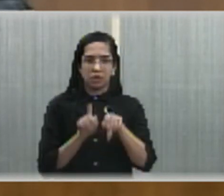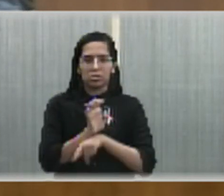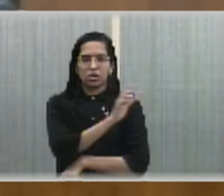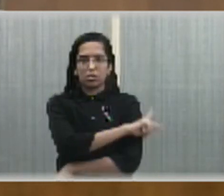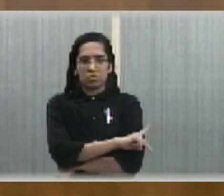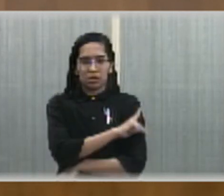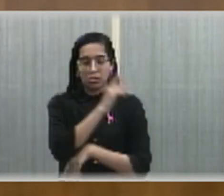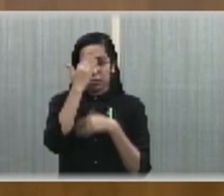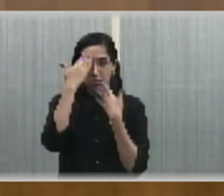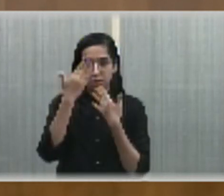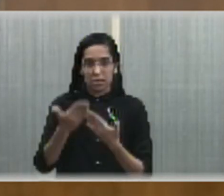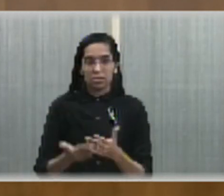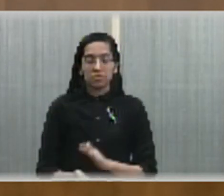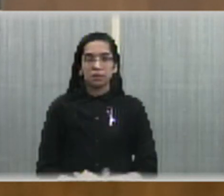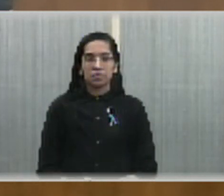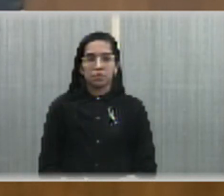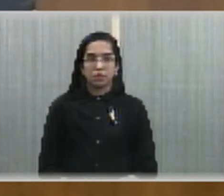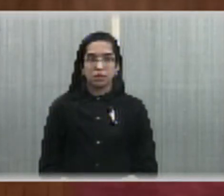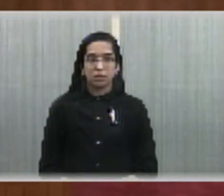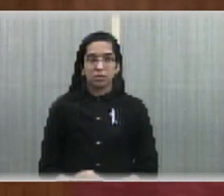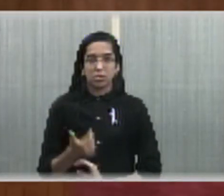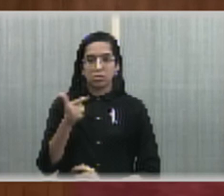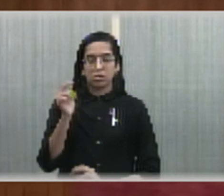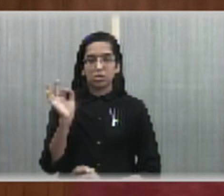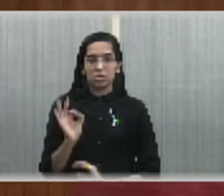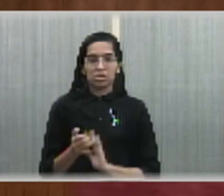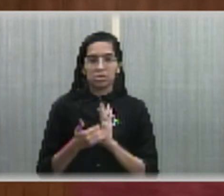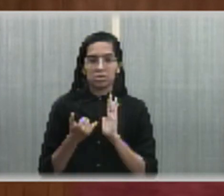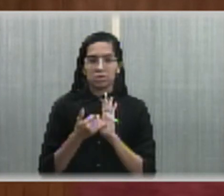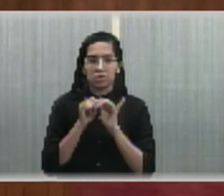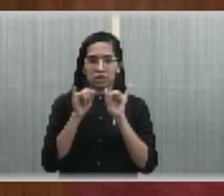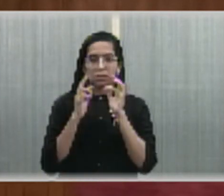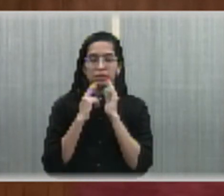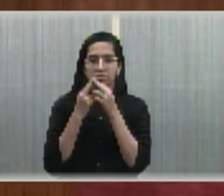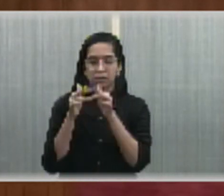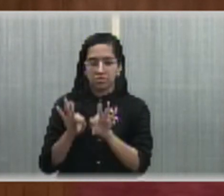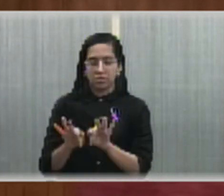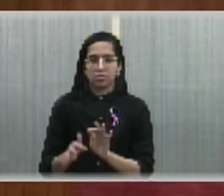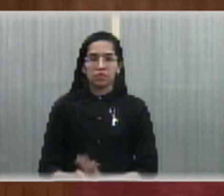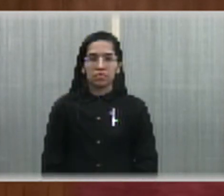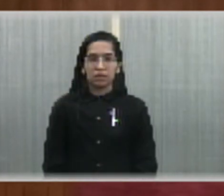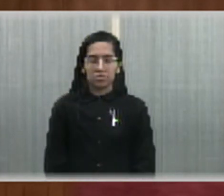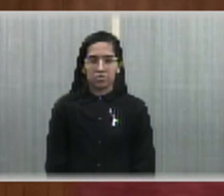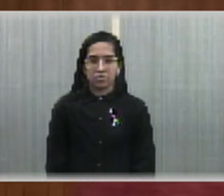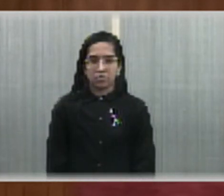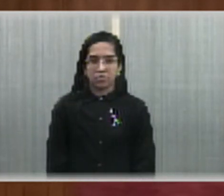Não havendo parlamentar inscrito, declaro encerrada a sessão.